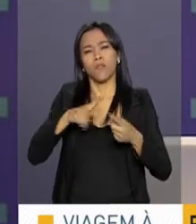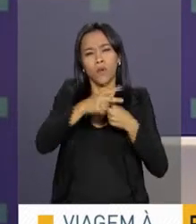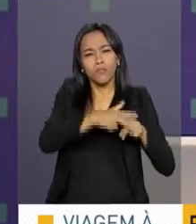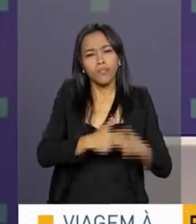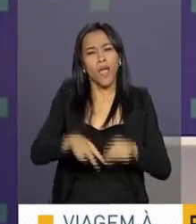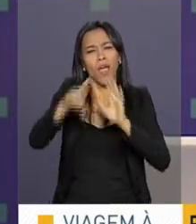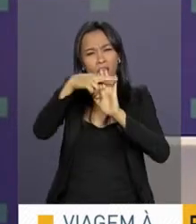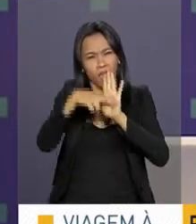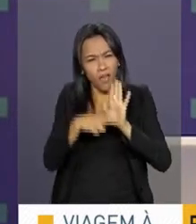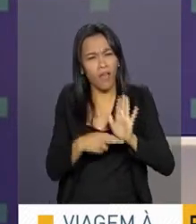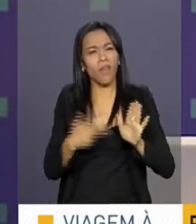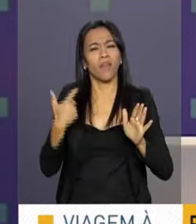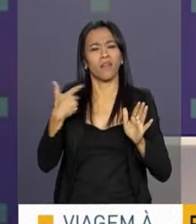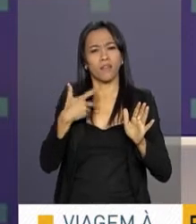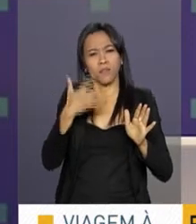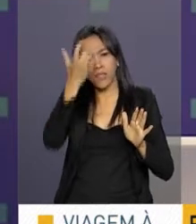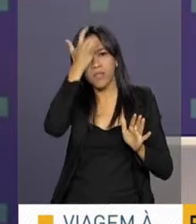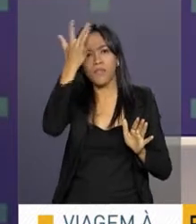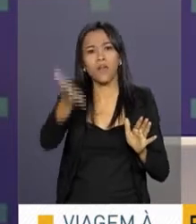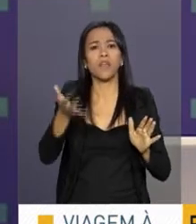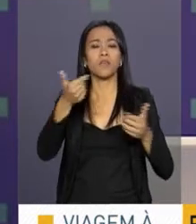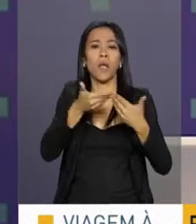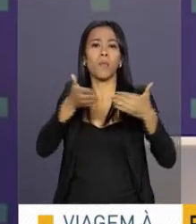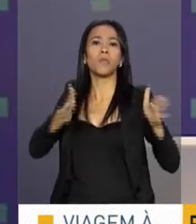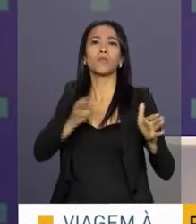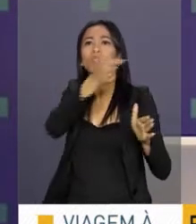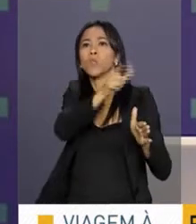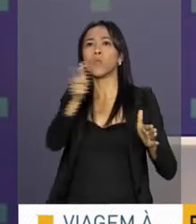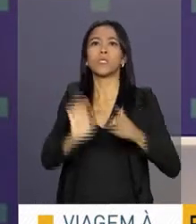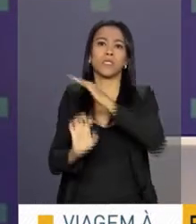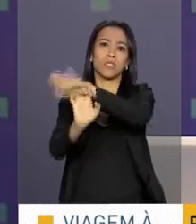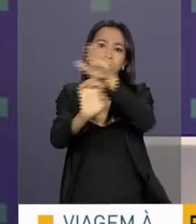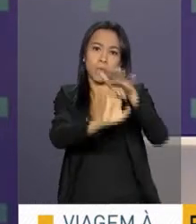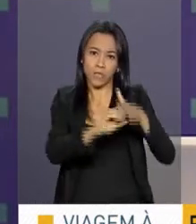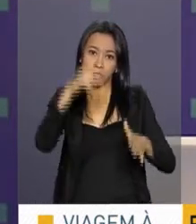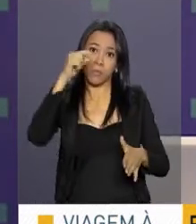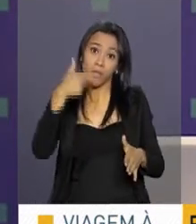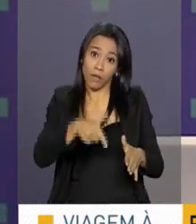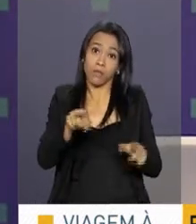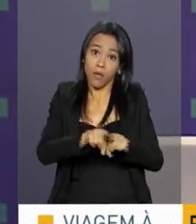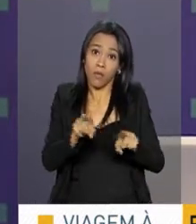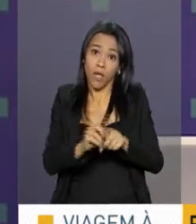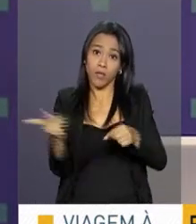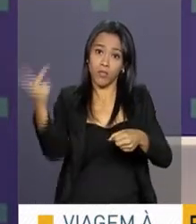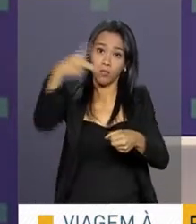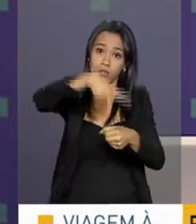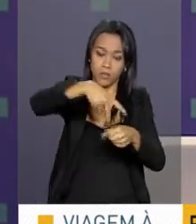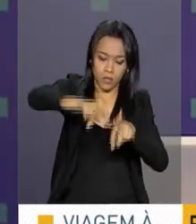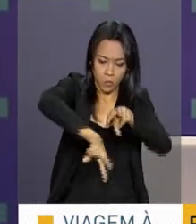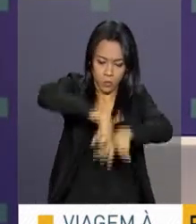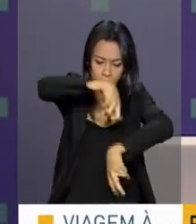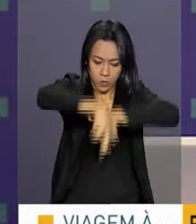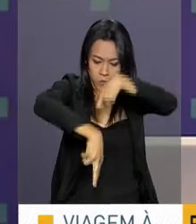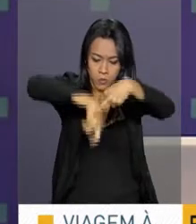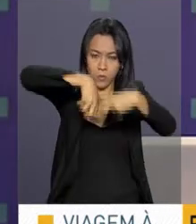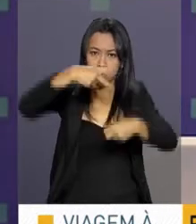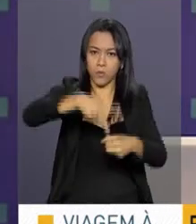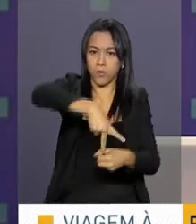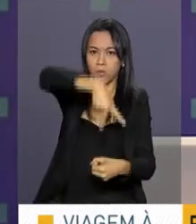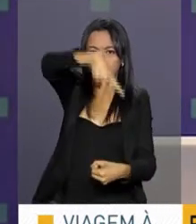uma agenda ampla, facilitação de abertura de empresas, mudanças no funcionamento